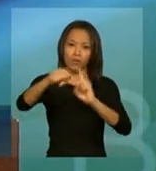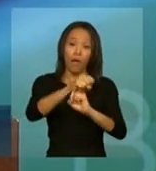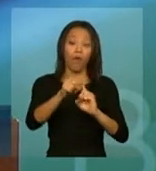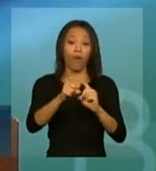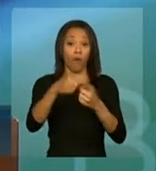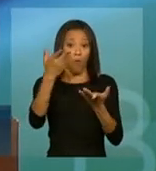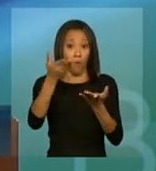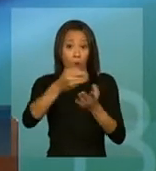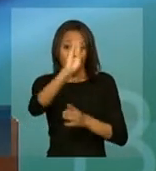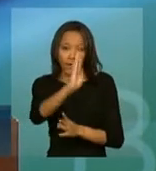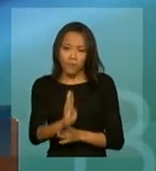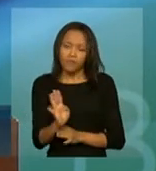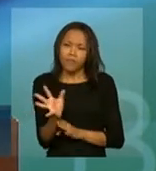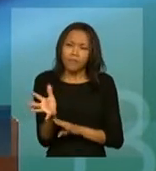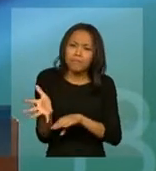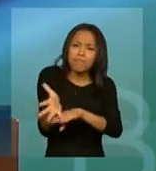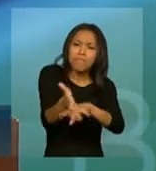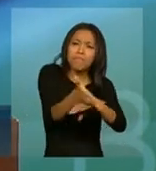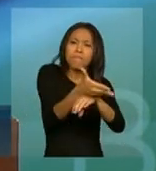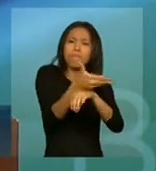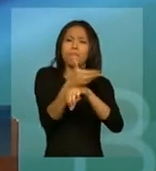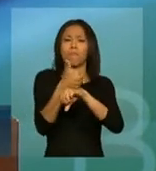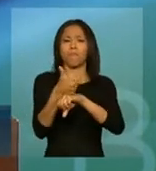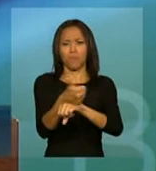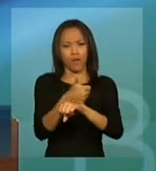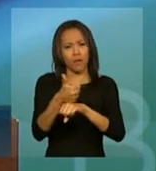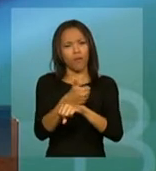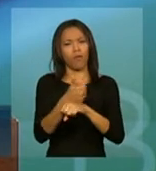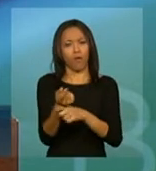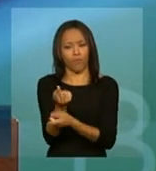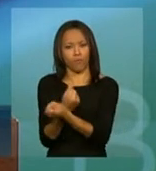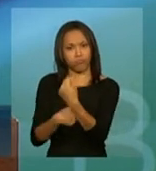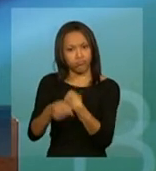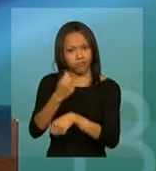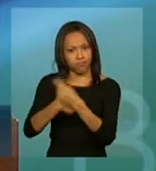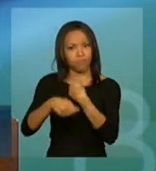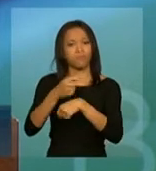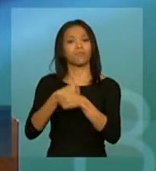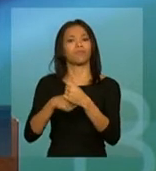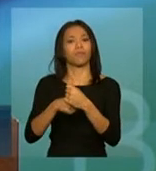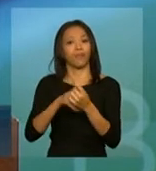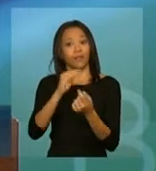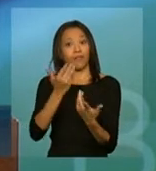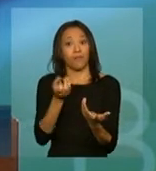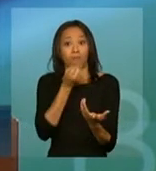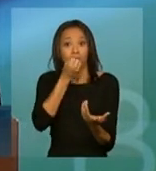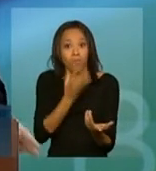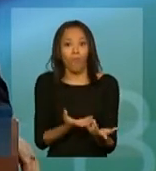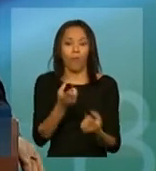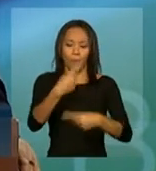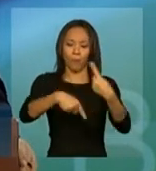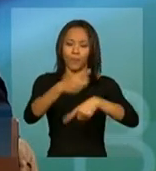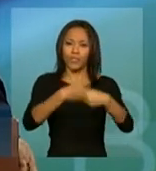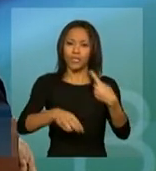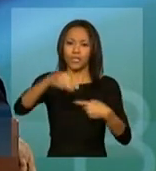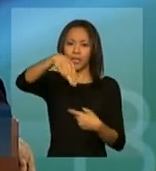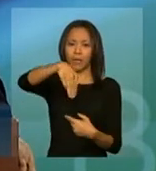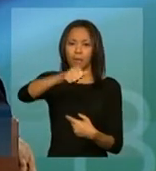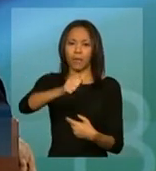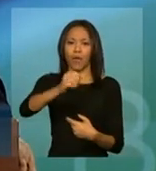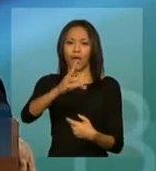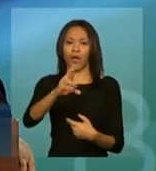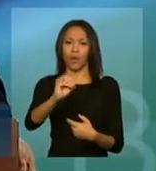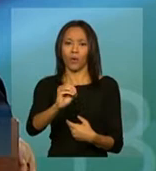vem conseguindo melhorar significativamente as suas finanças públicas, graças a uma política macroeconômica responsável